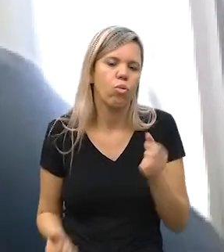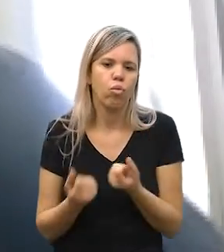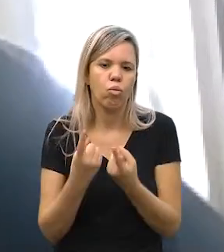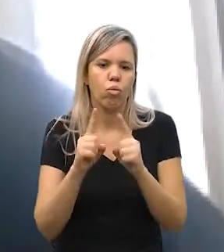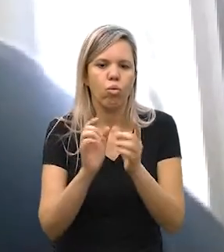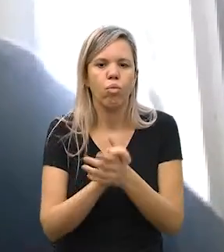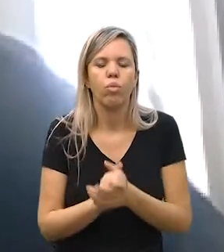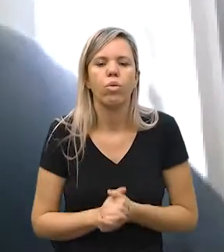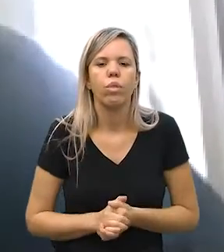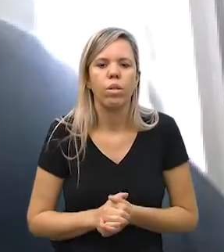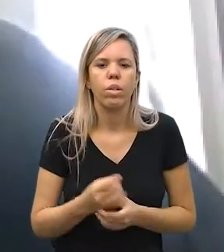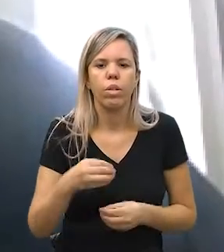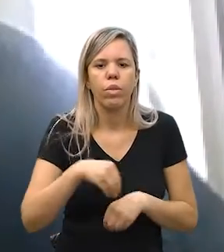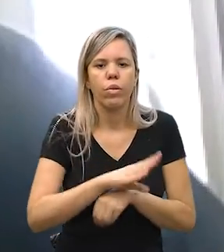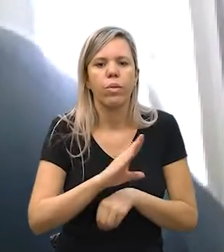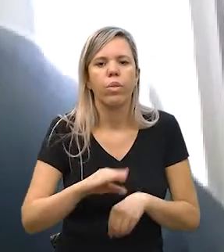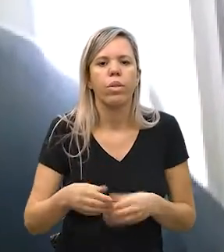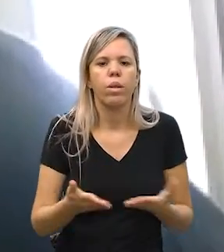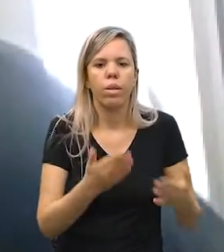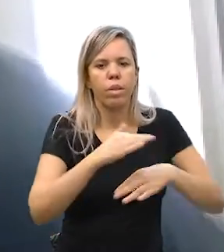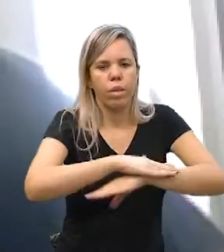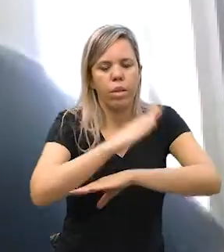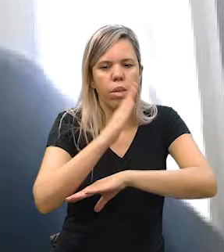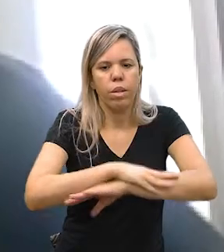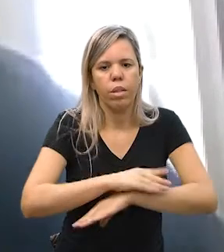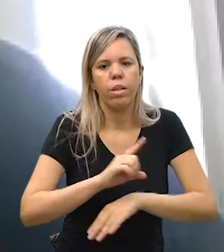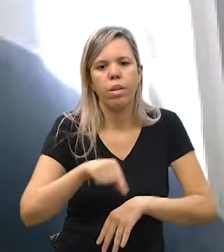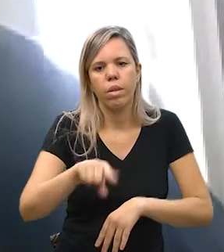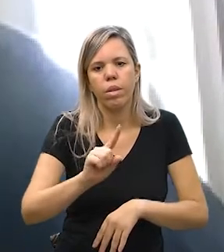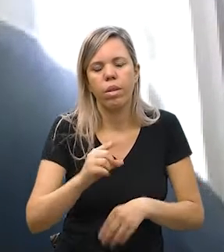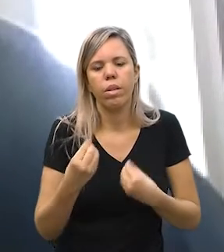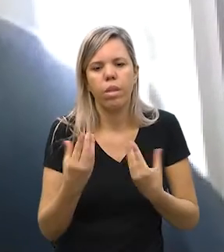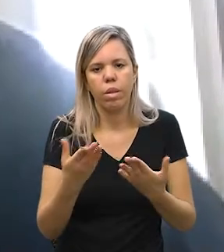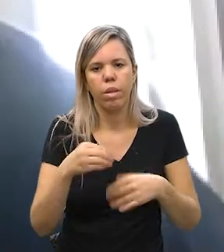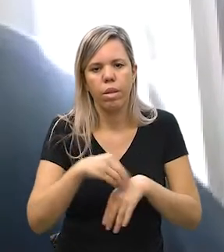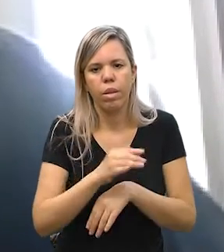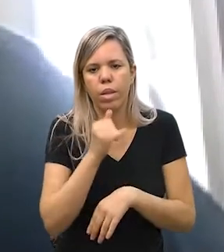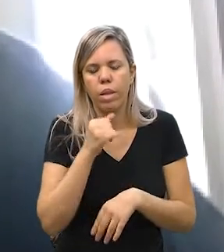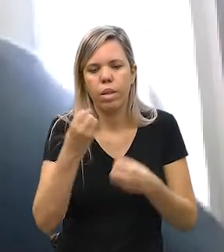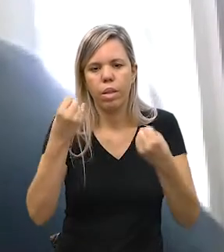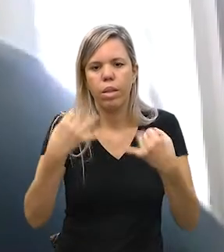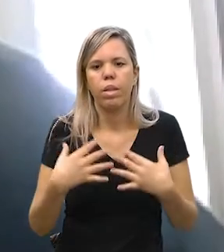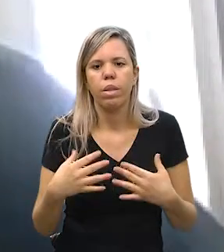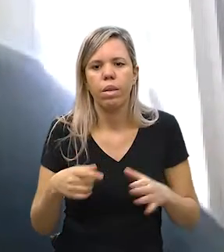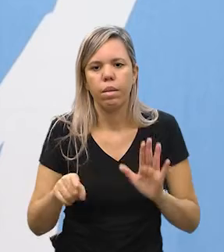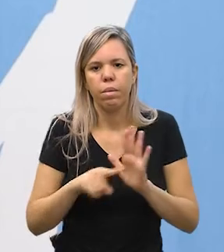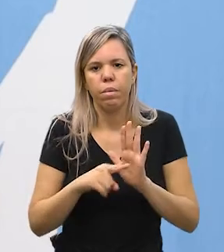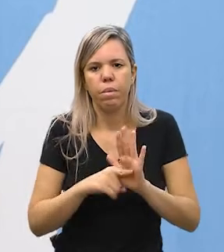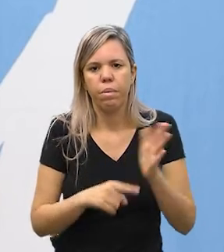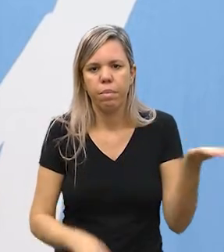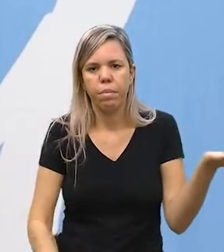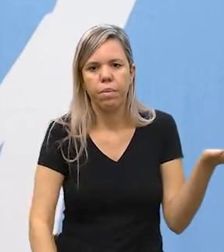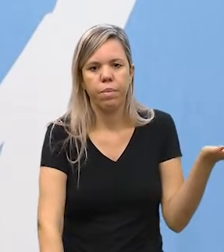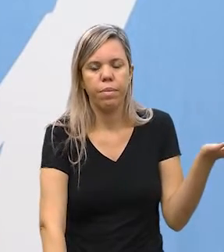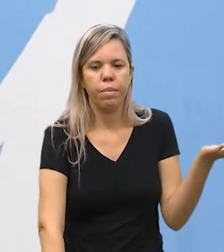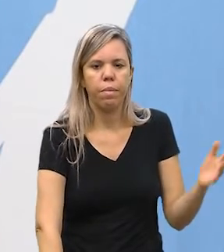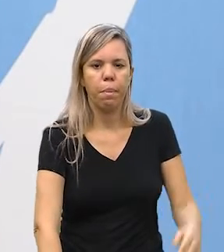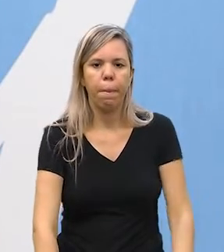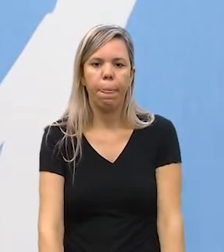esposa, aí ele se levanta e vai até a janela. E a partir daí que eu vou dar uma relatada aqui nesse parágrafo. Vamos lá.